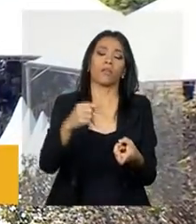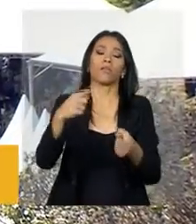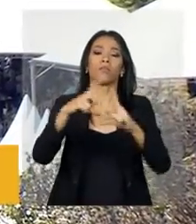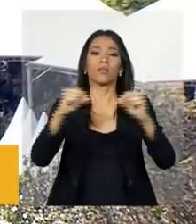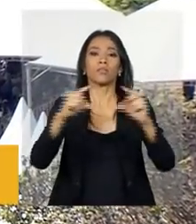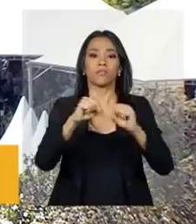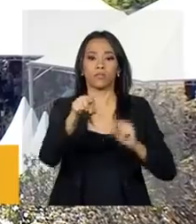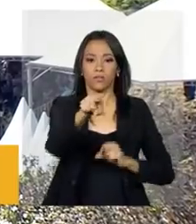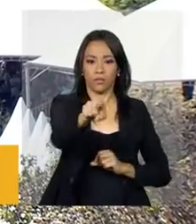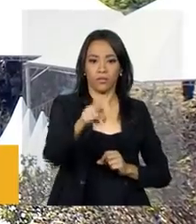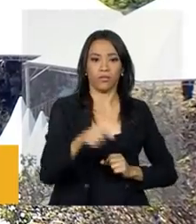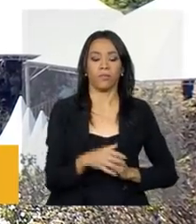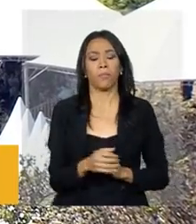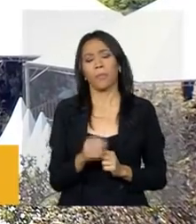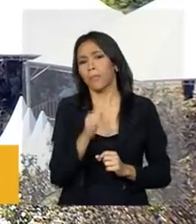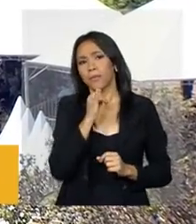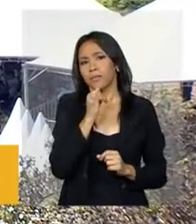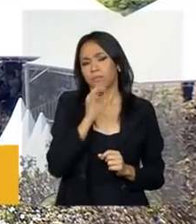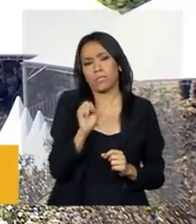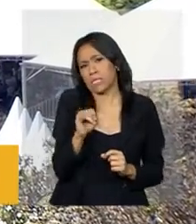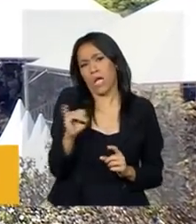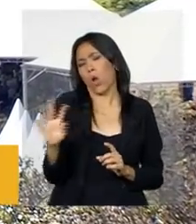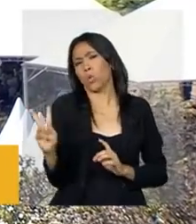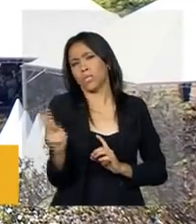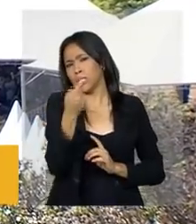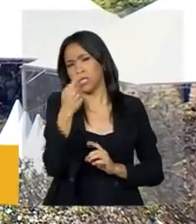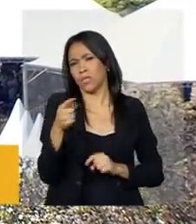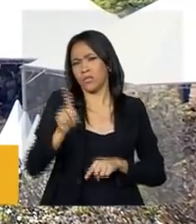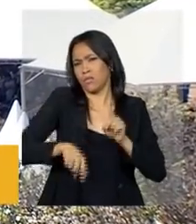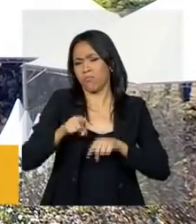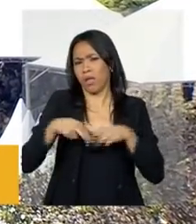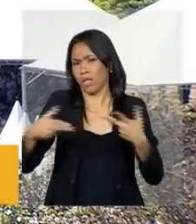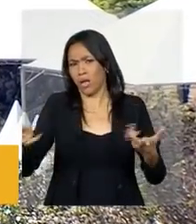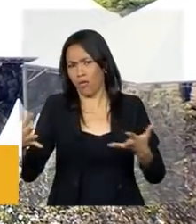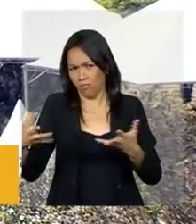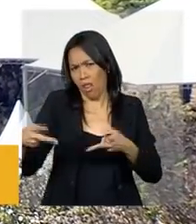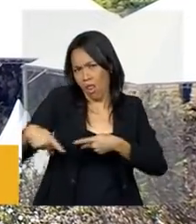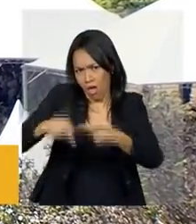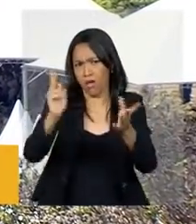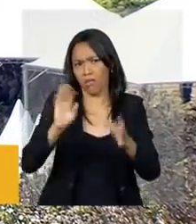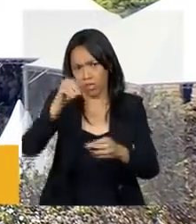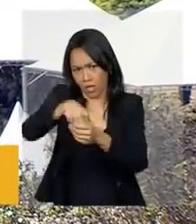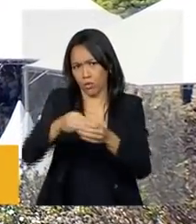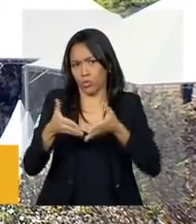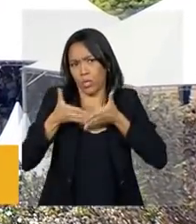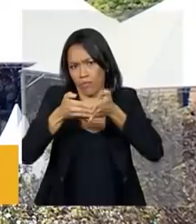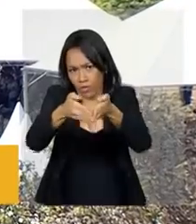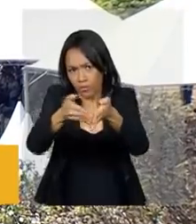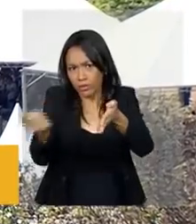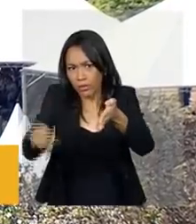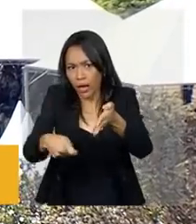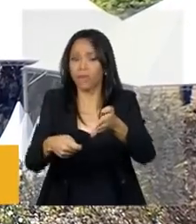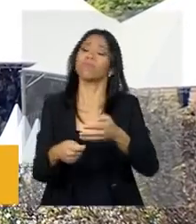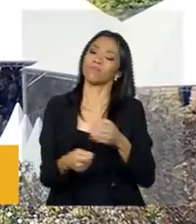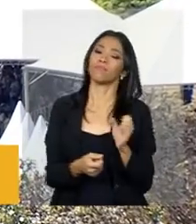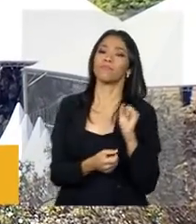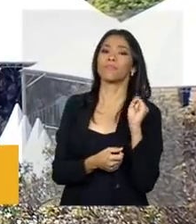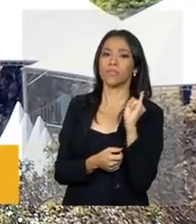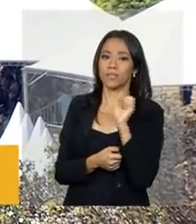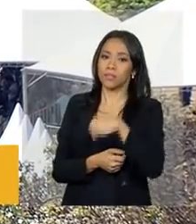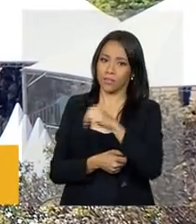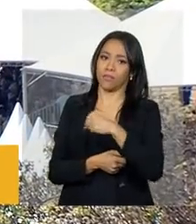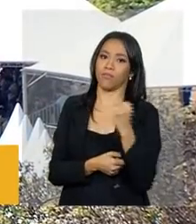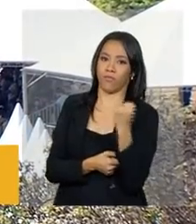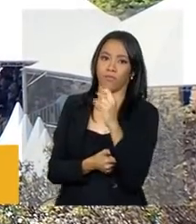caso de um desembarque, todo esse material é transportado numa embarcação no navio? Sim. Aí a nossa esquadra, sediada no